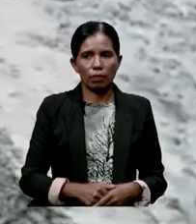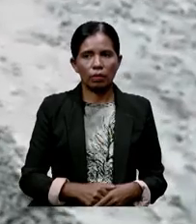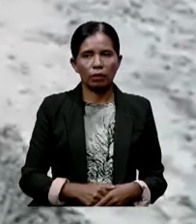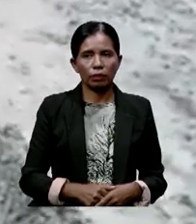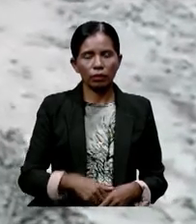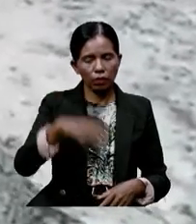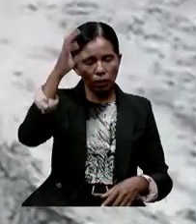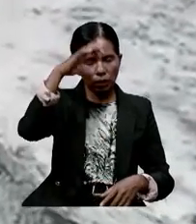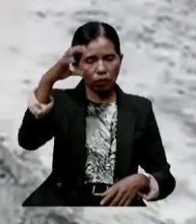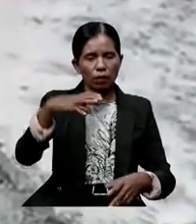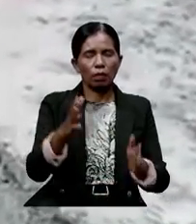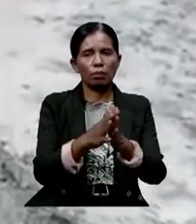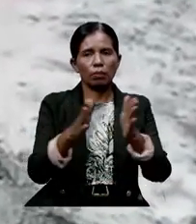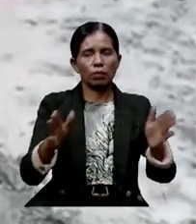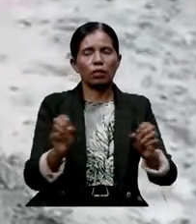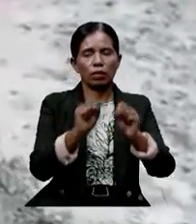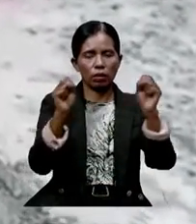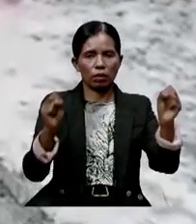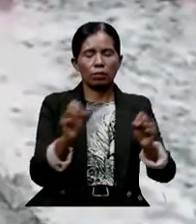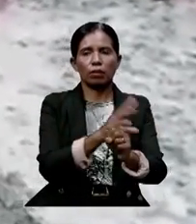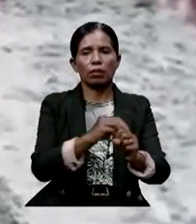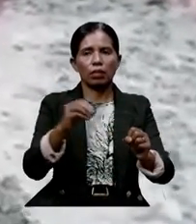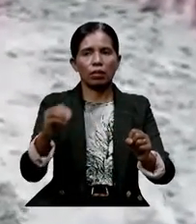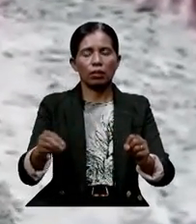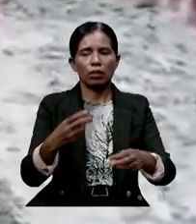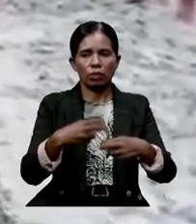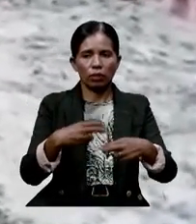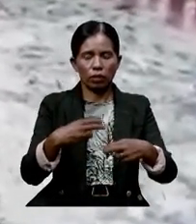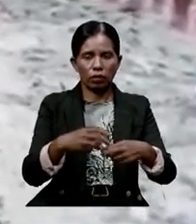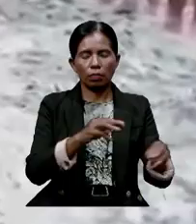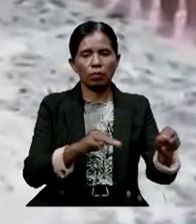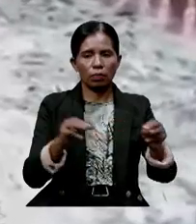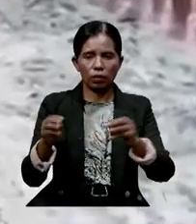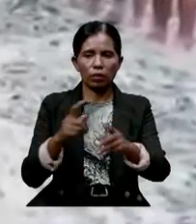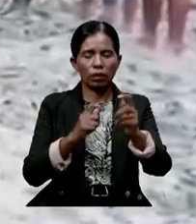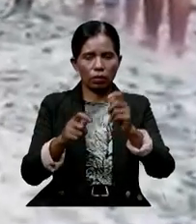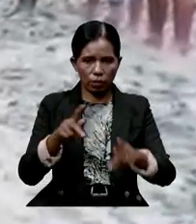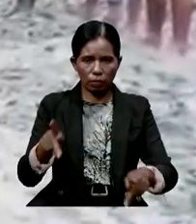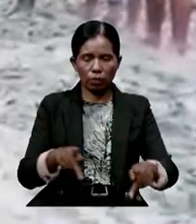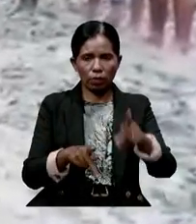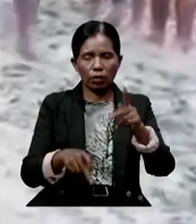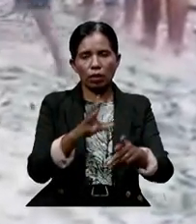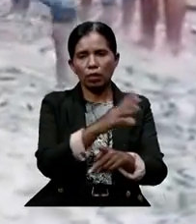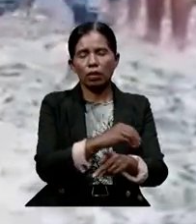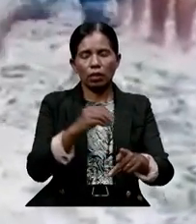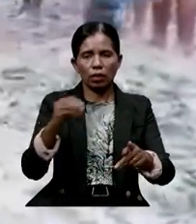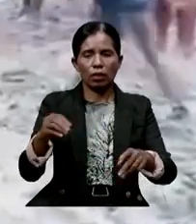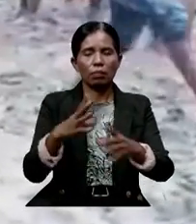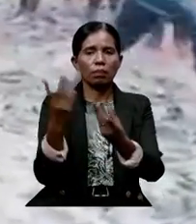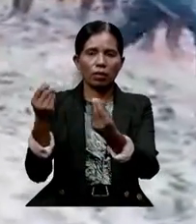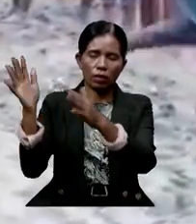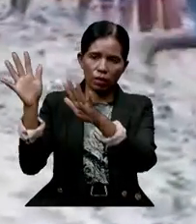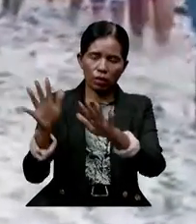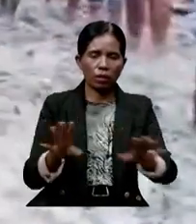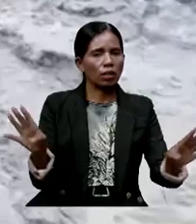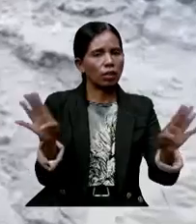Udan makas nebe acontece ia sábado foi na laisne huri dificulta movimento transporte público tambarai halai taka estrada refere.